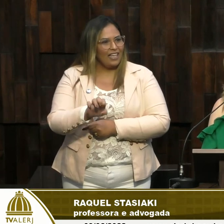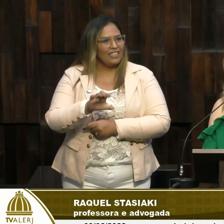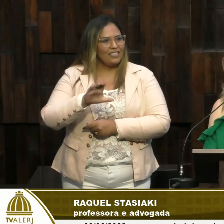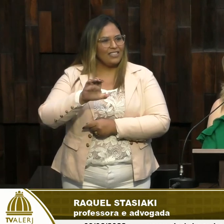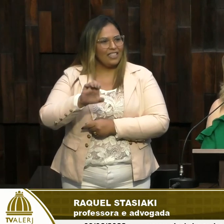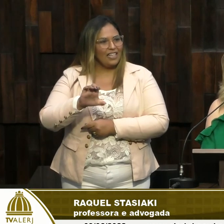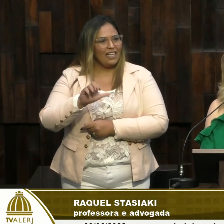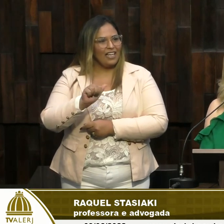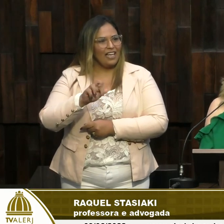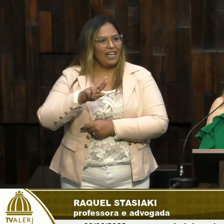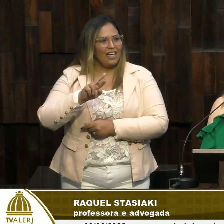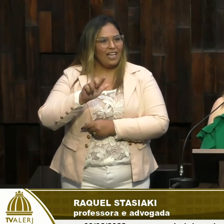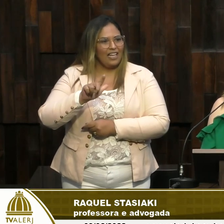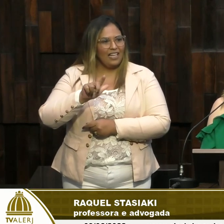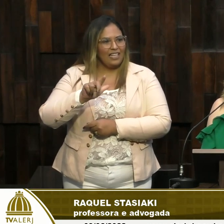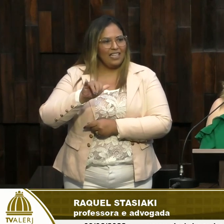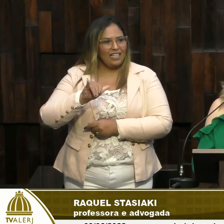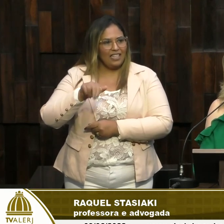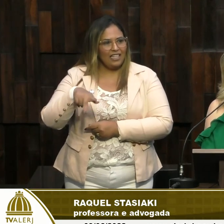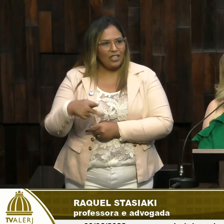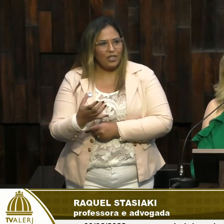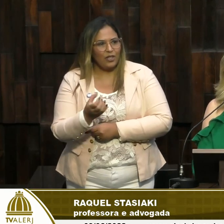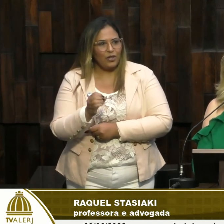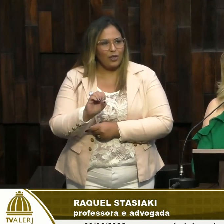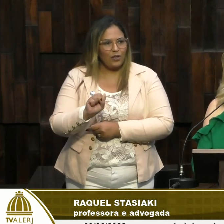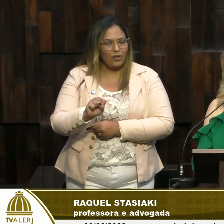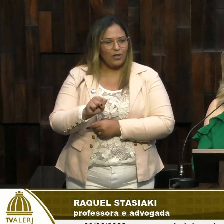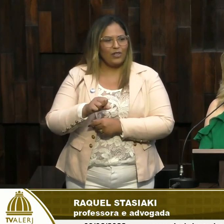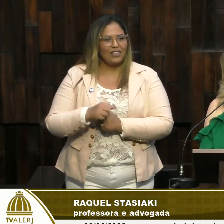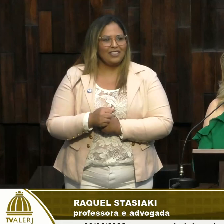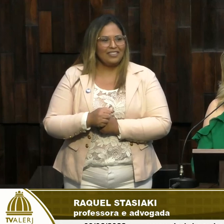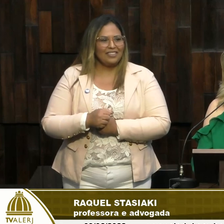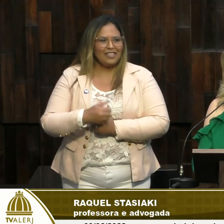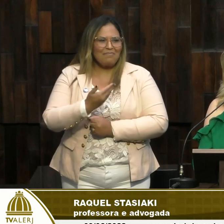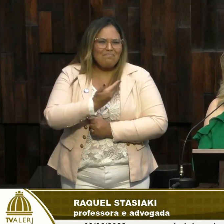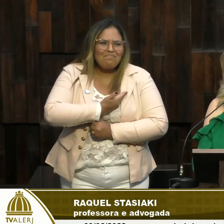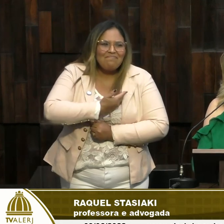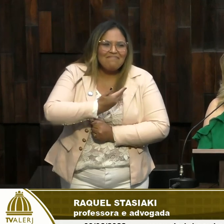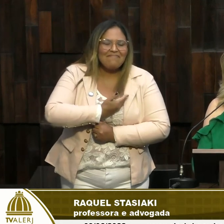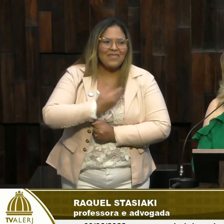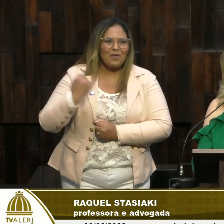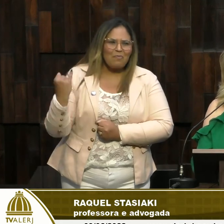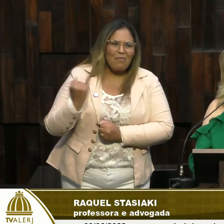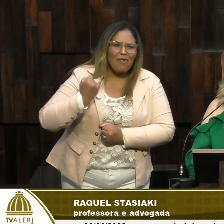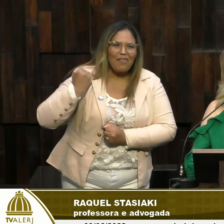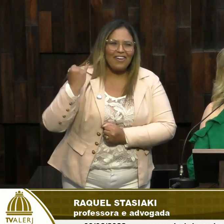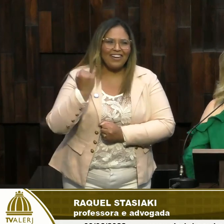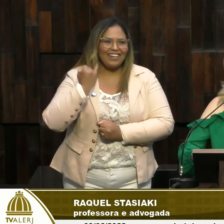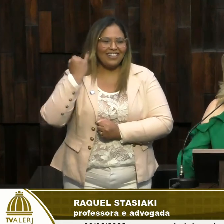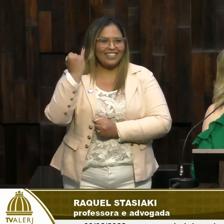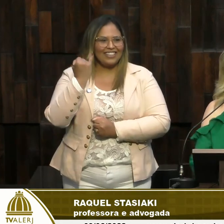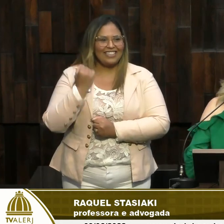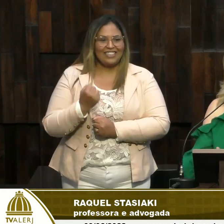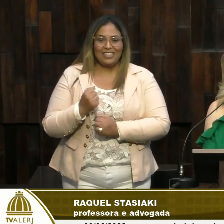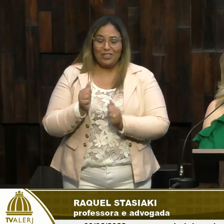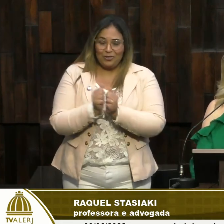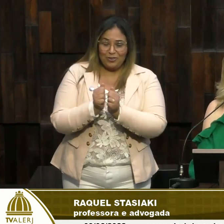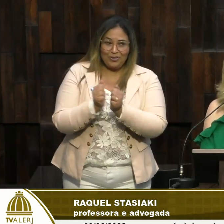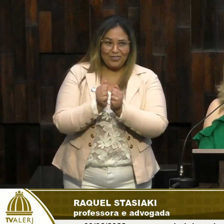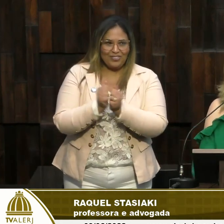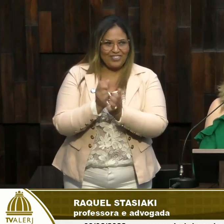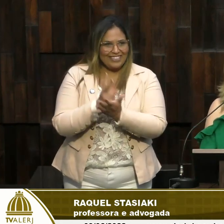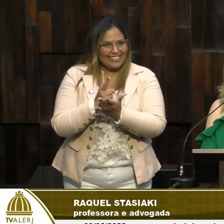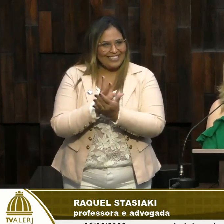Carlinhos, né? Carlos de Oliveira Ramos, meu braço esquerdo, meu braço direito, Eliette e Carlinhos, braço direito, braço esquerdo,